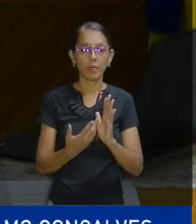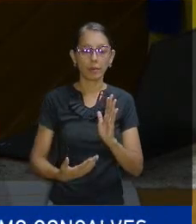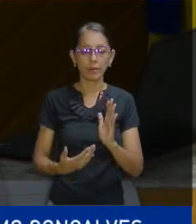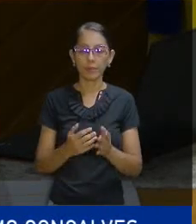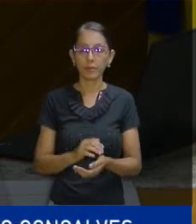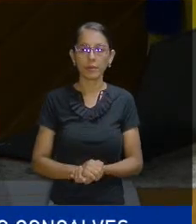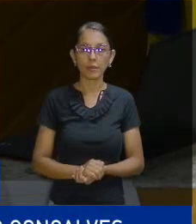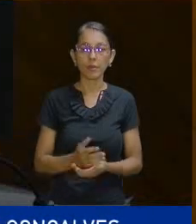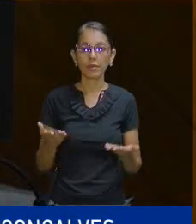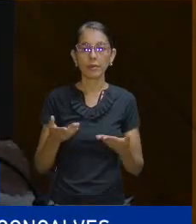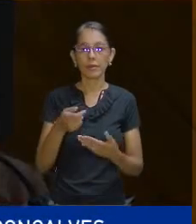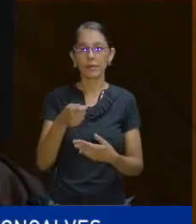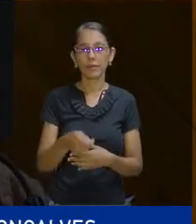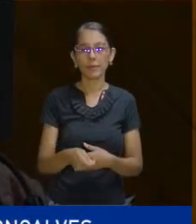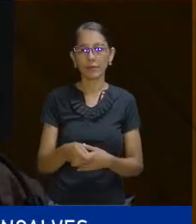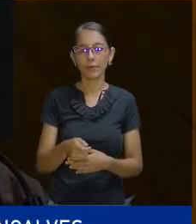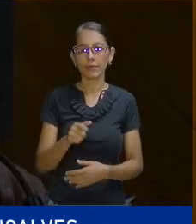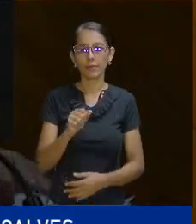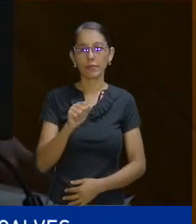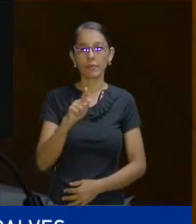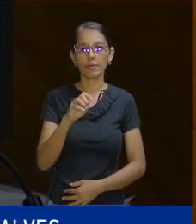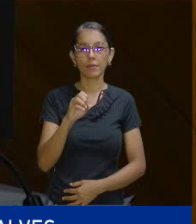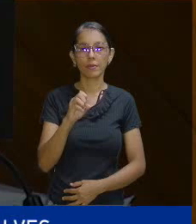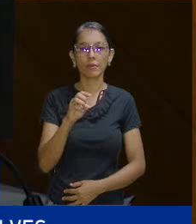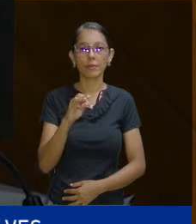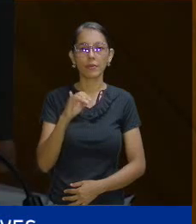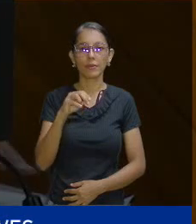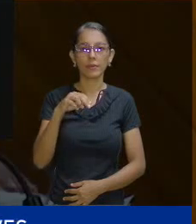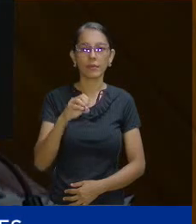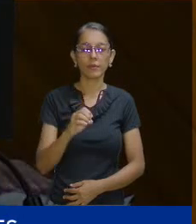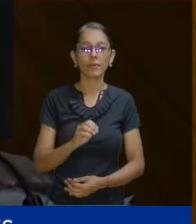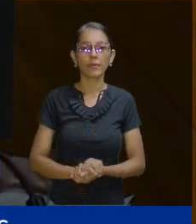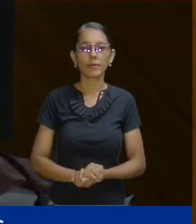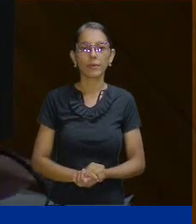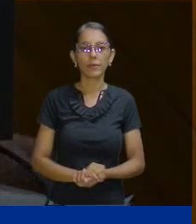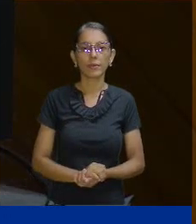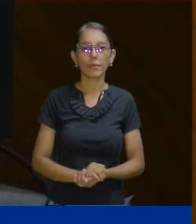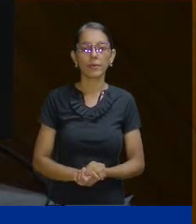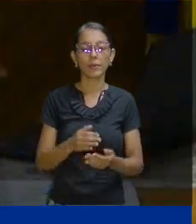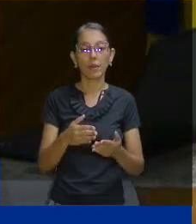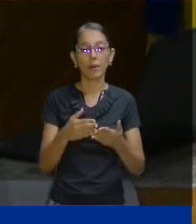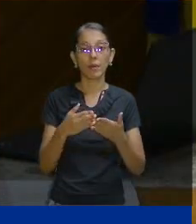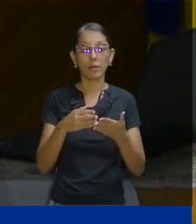Juiz Agostinho Silvério. Eu peço visto, senhor presidente.